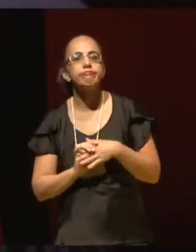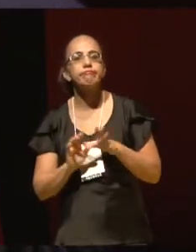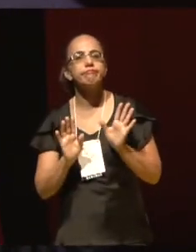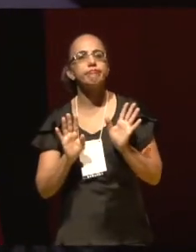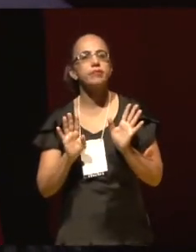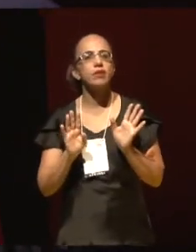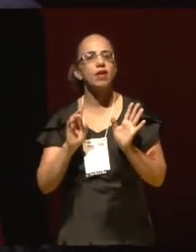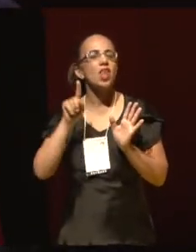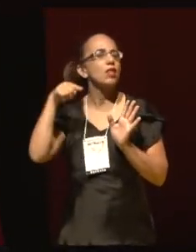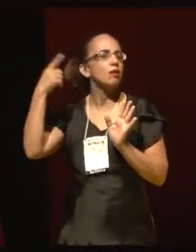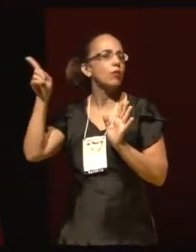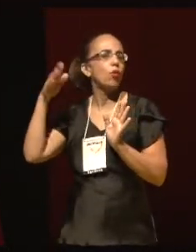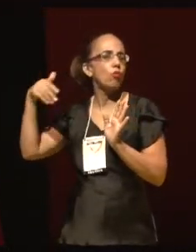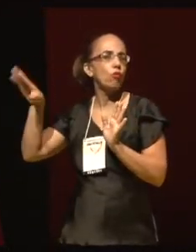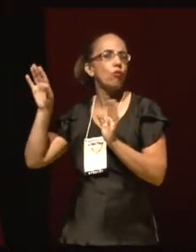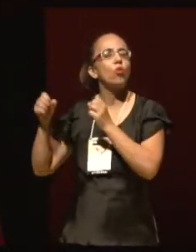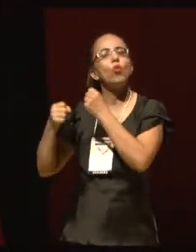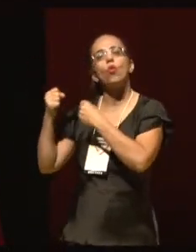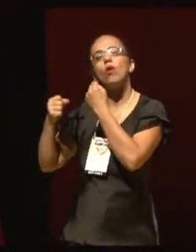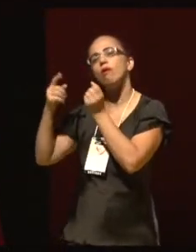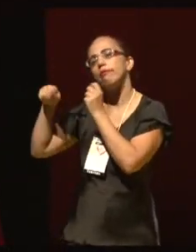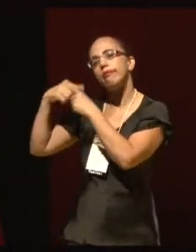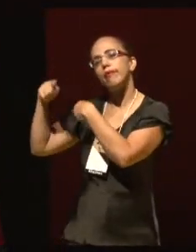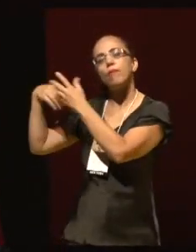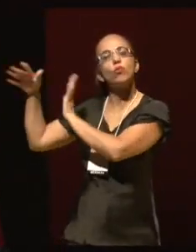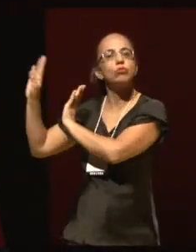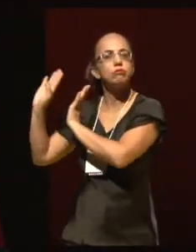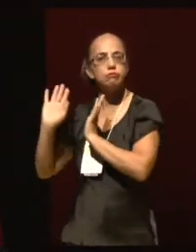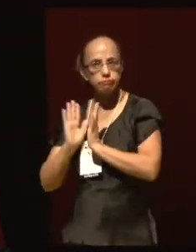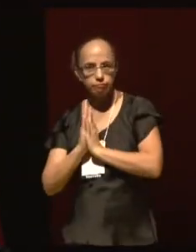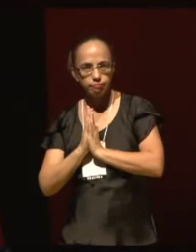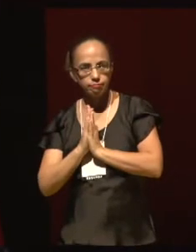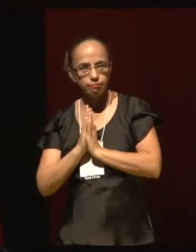e depois saio a correr.